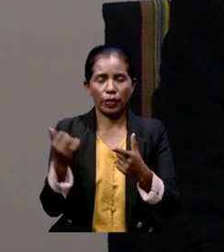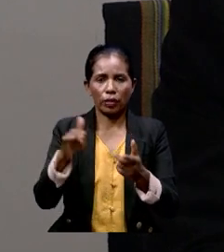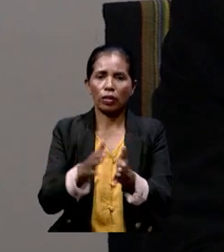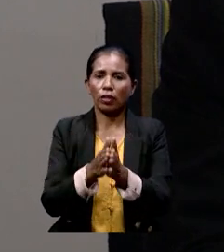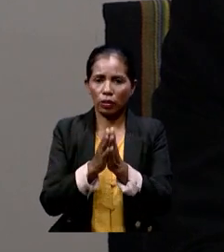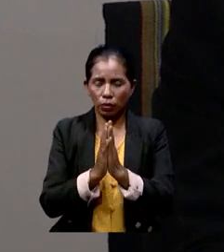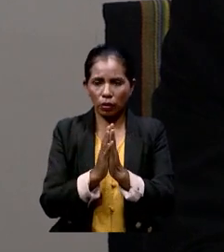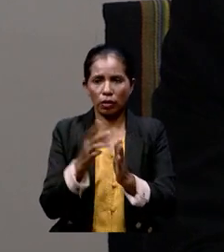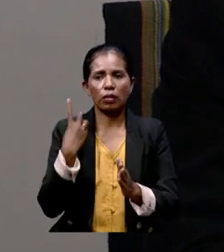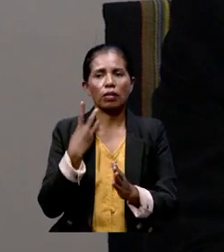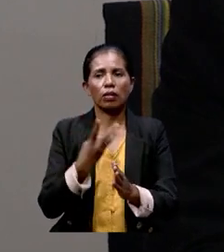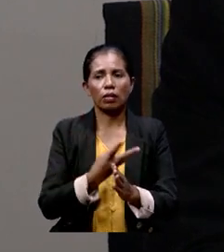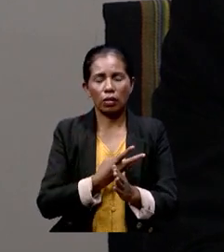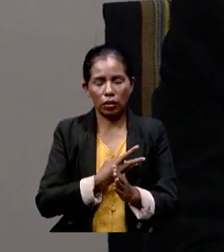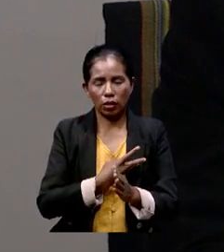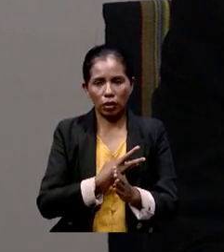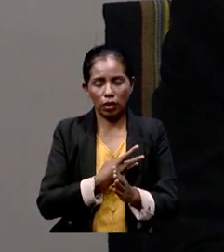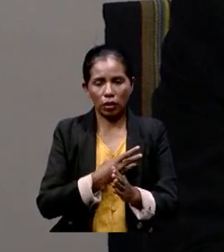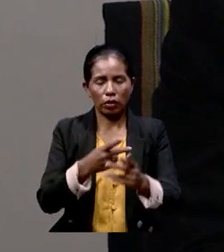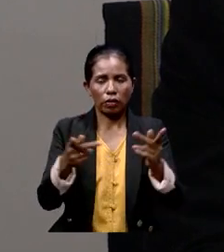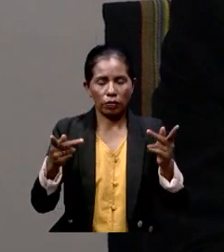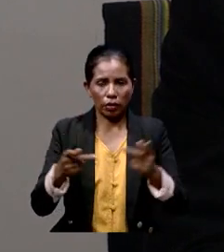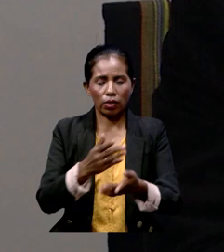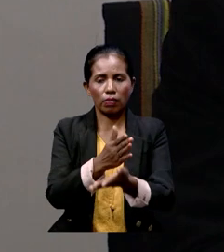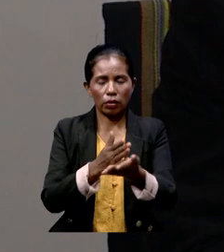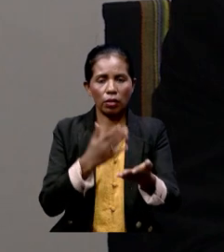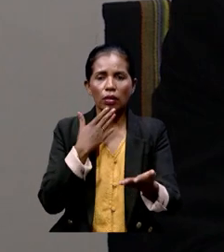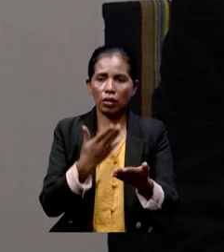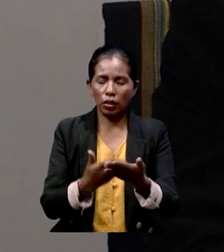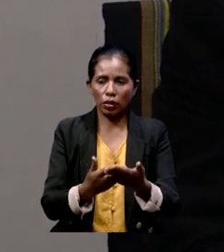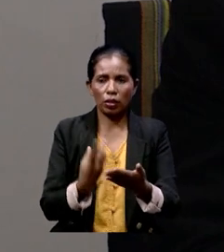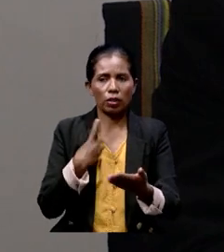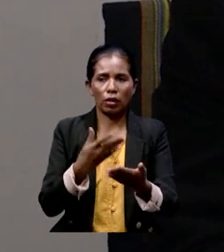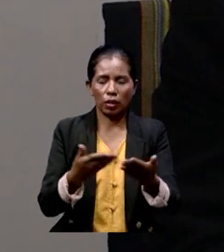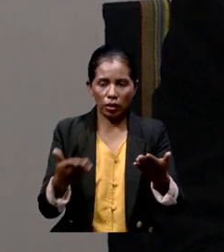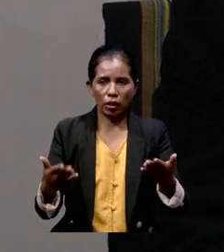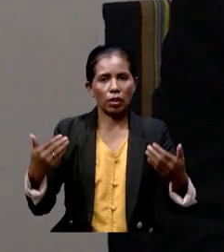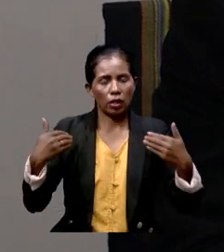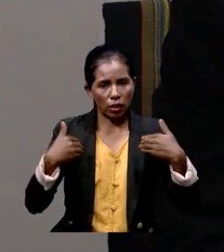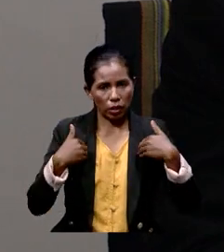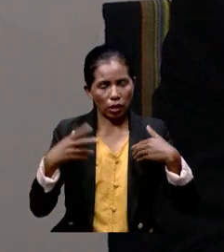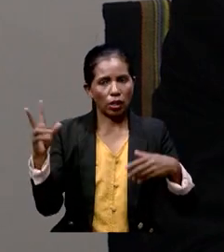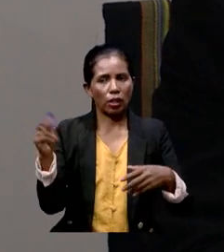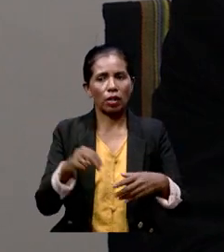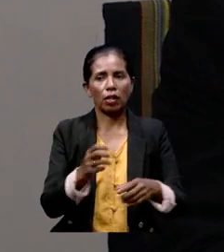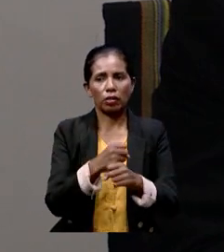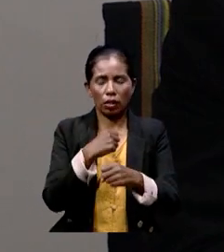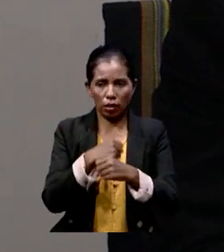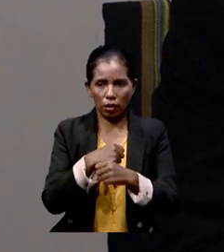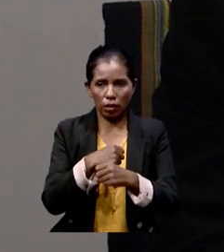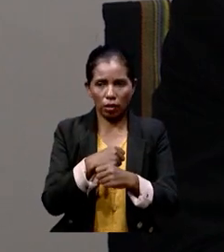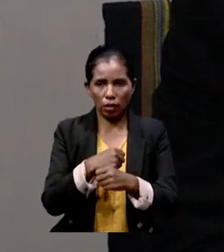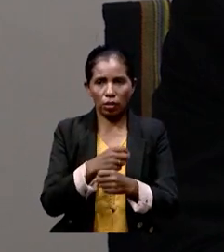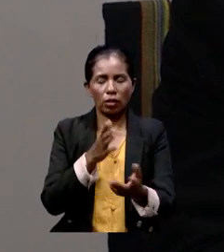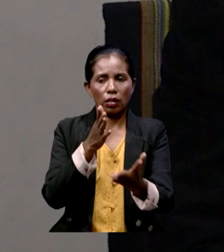possível, ita nem sala operação, ser nem funciona dia calae, ita nem equipamento, ser nem ia calae, liliuba para tohalo